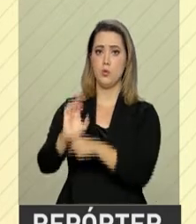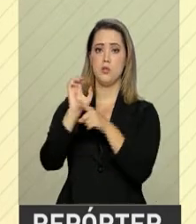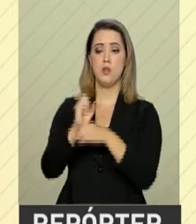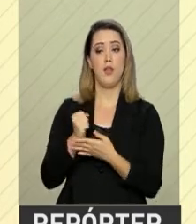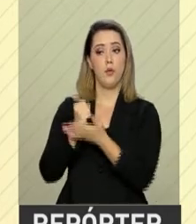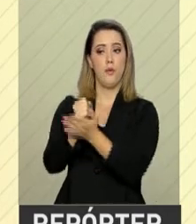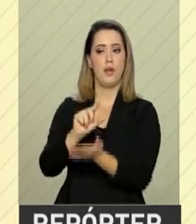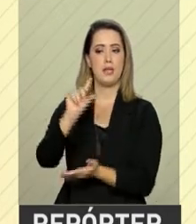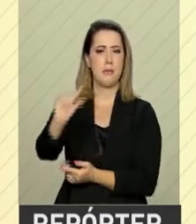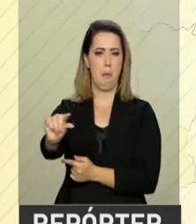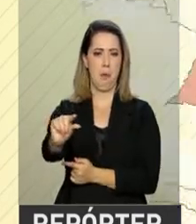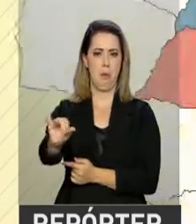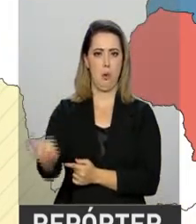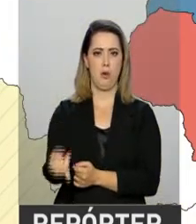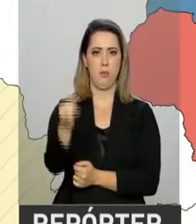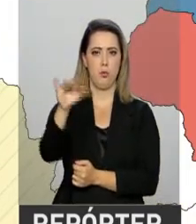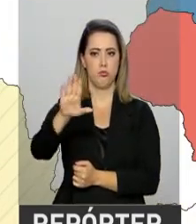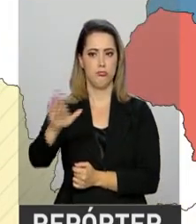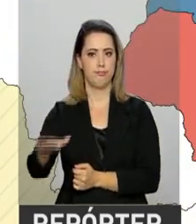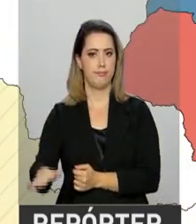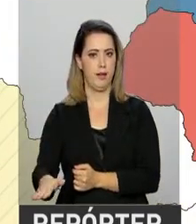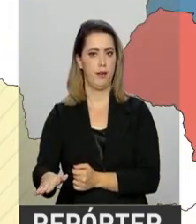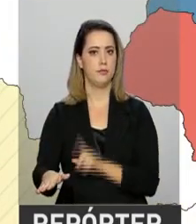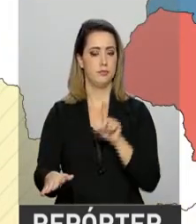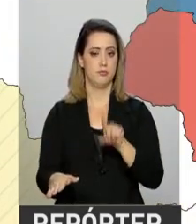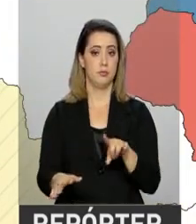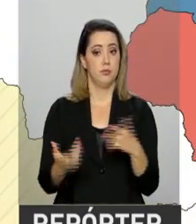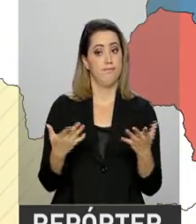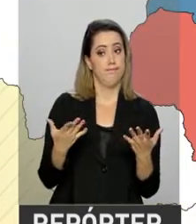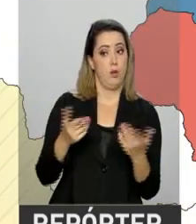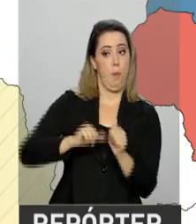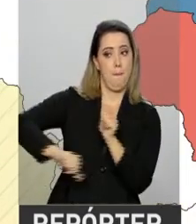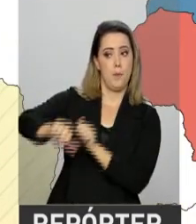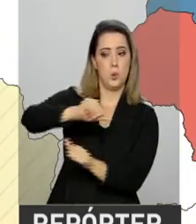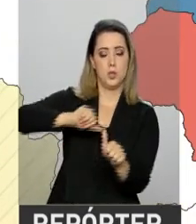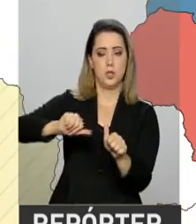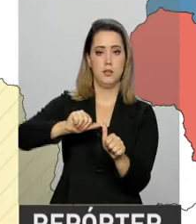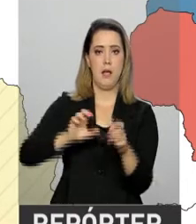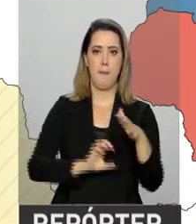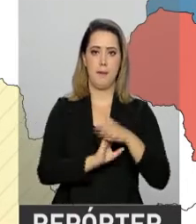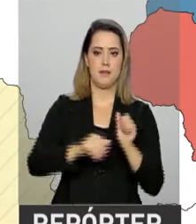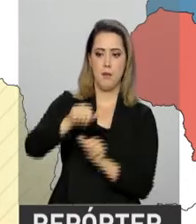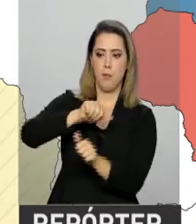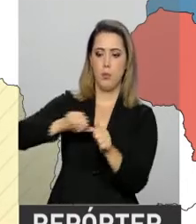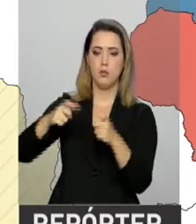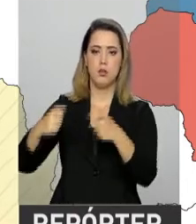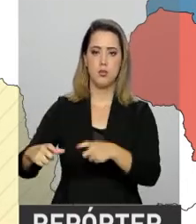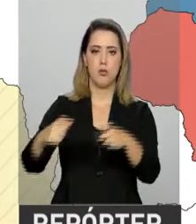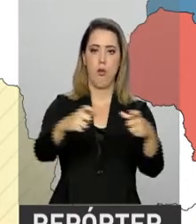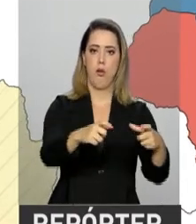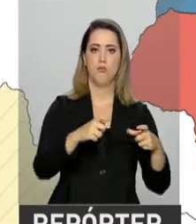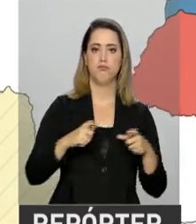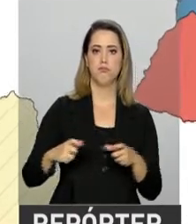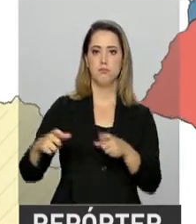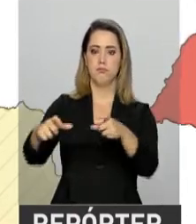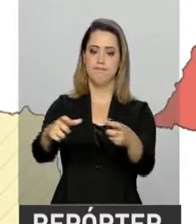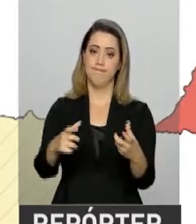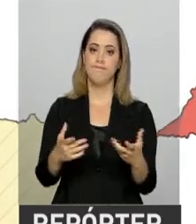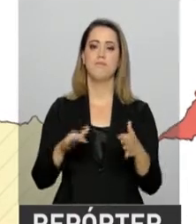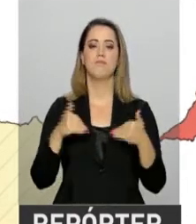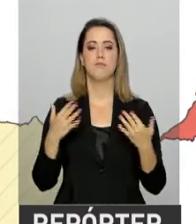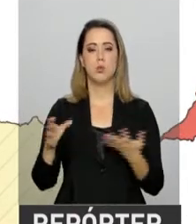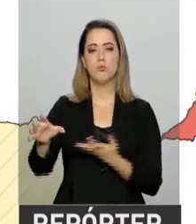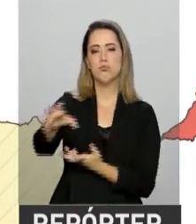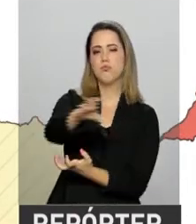empresas com a redução as companhias acabam optando pelas regiões que oferecem mais vantagens a chamada guerra fiscal